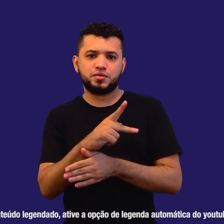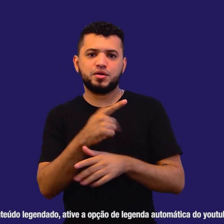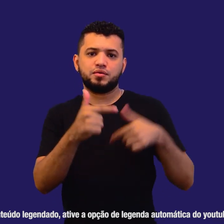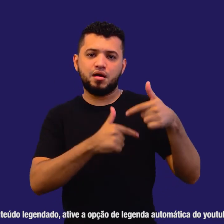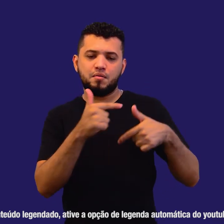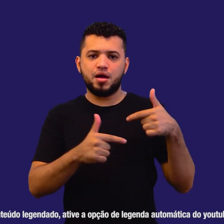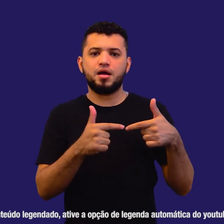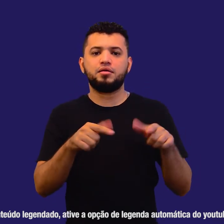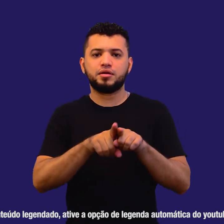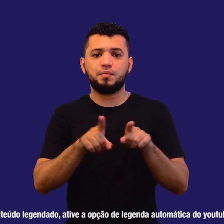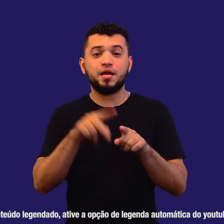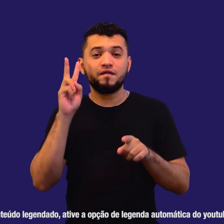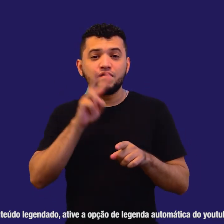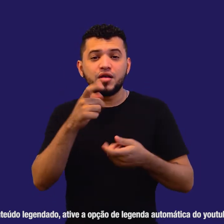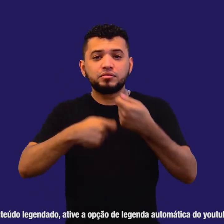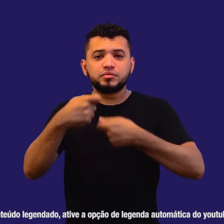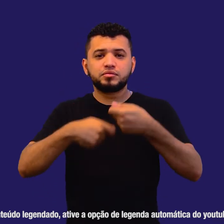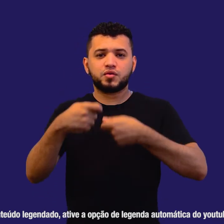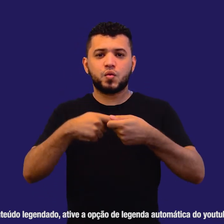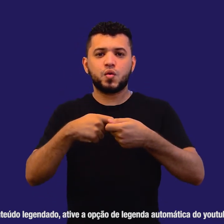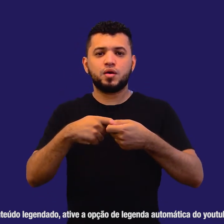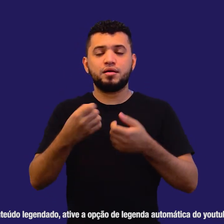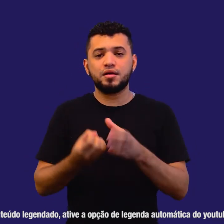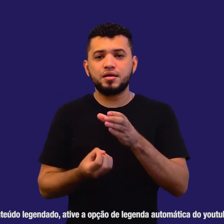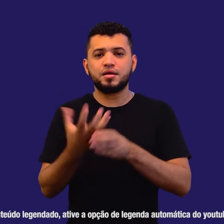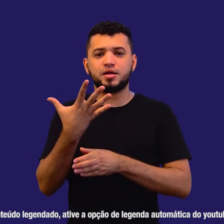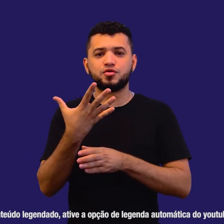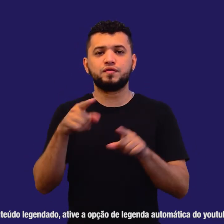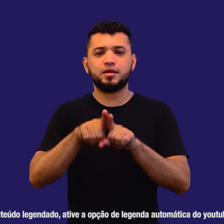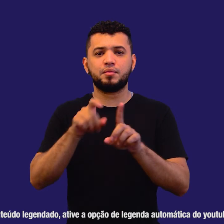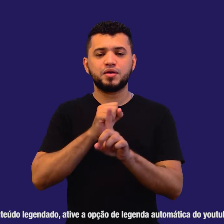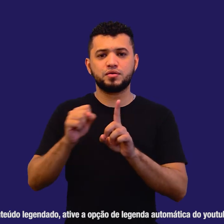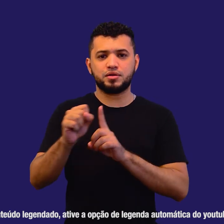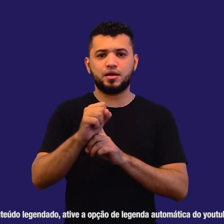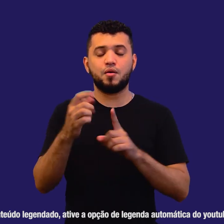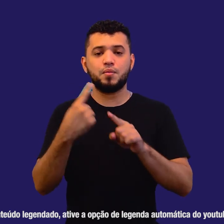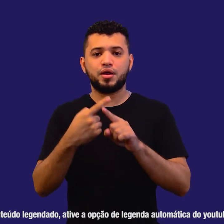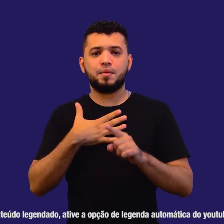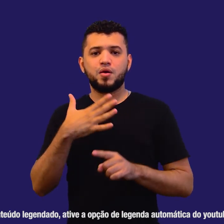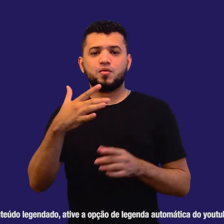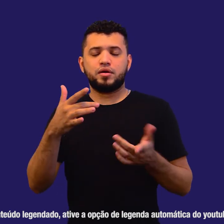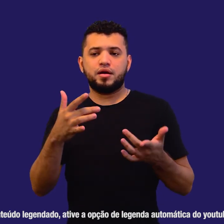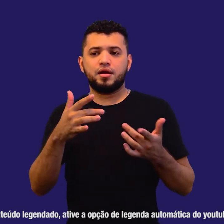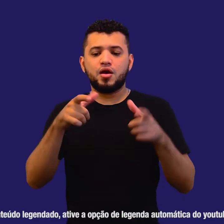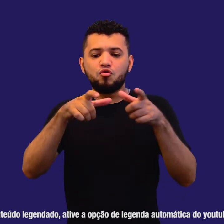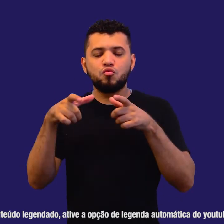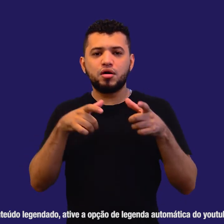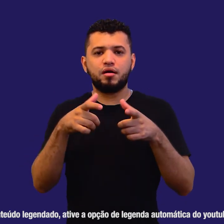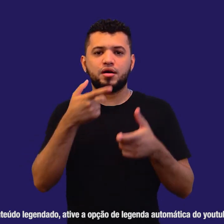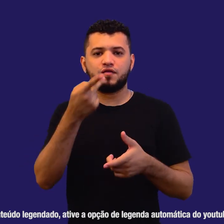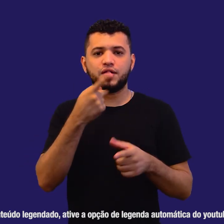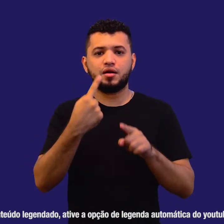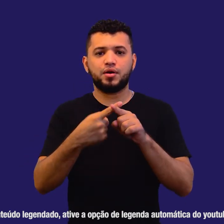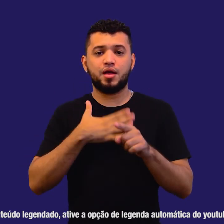nos modelos econômicos criativos e solidários, porque o modelo econômico criativo é o meu lugar de fala aqui, né? Dentro da minha